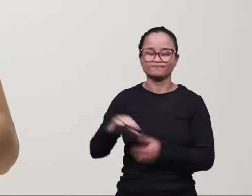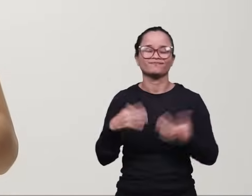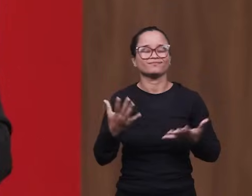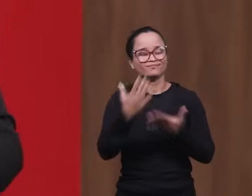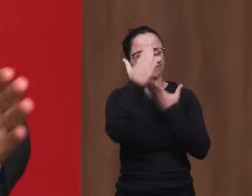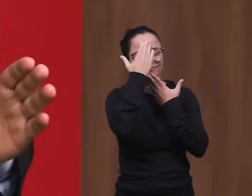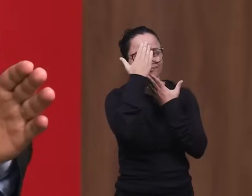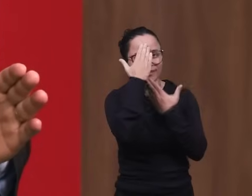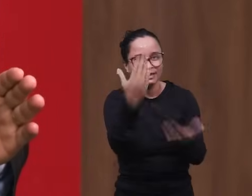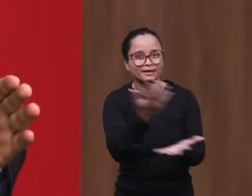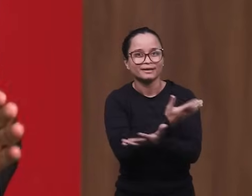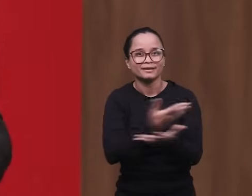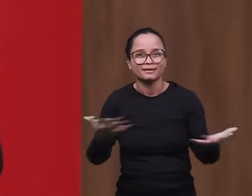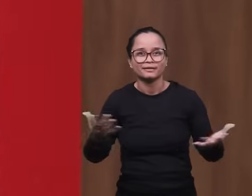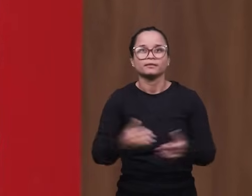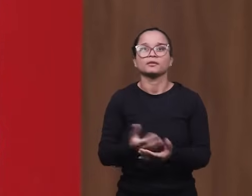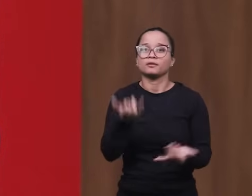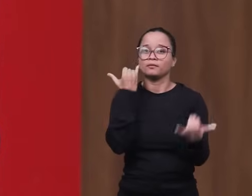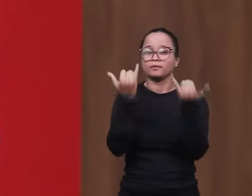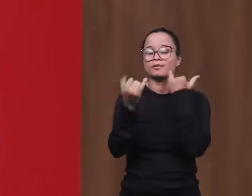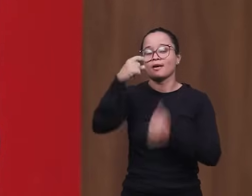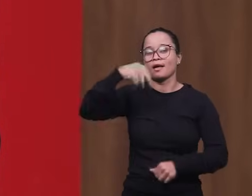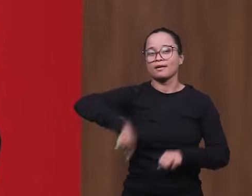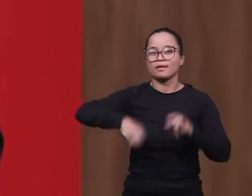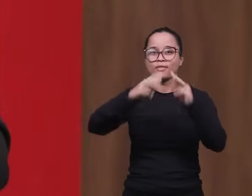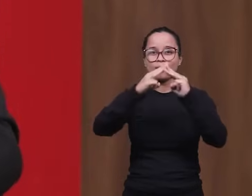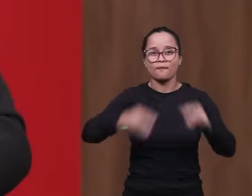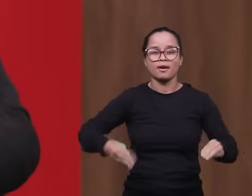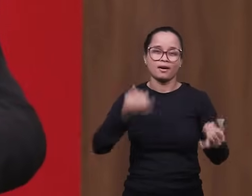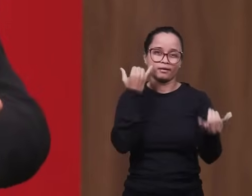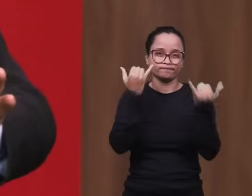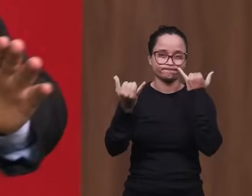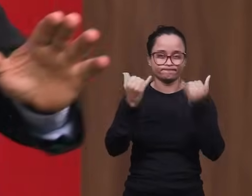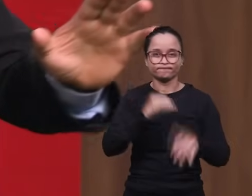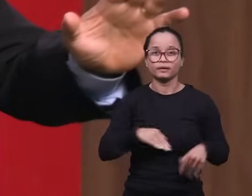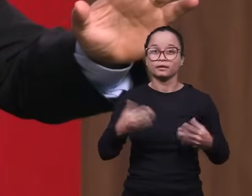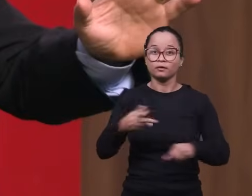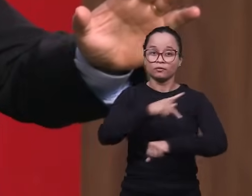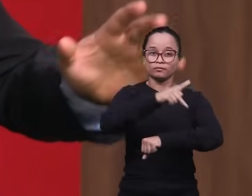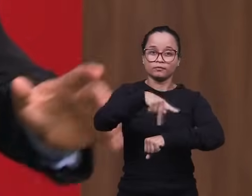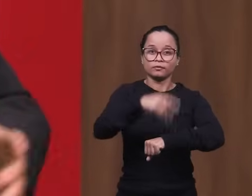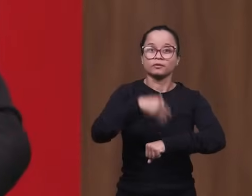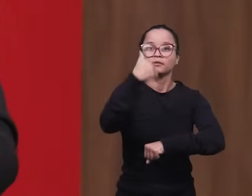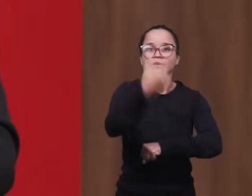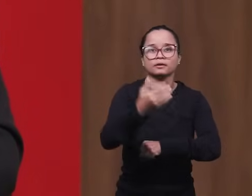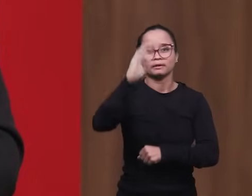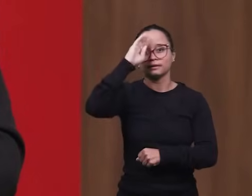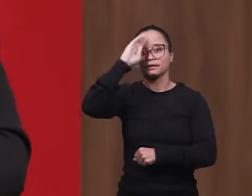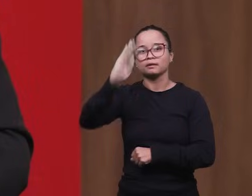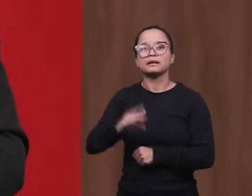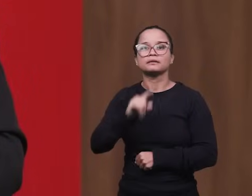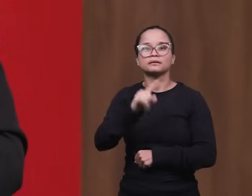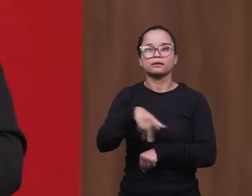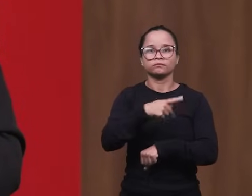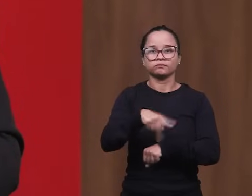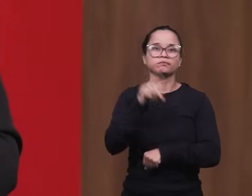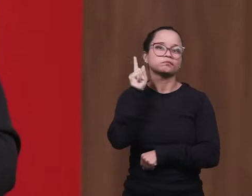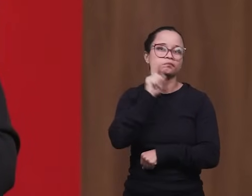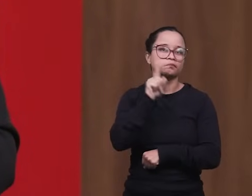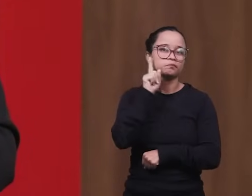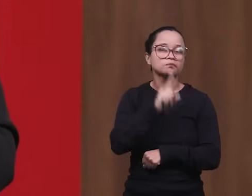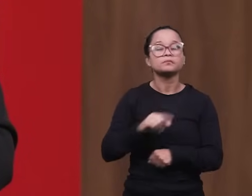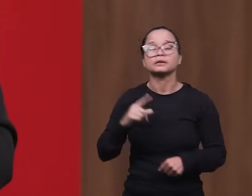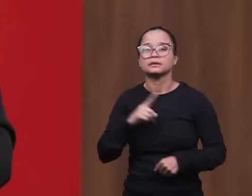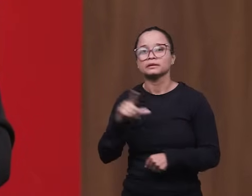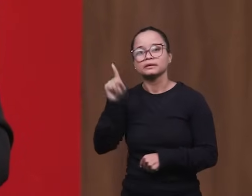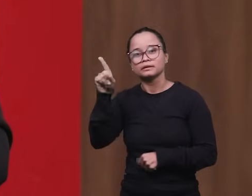a todos. Obrigado pelas informações aqui do Manai News. E agora vamos para o exterior. Isso mesmo, vamos diretamente para os Estados Unidos,